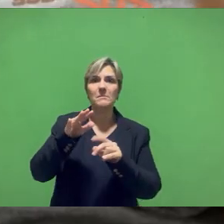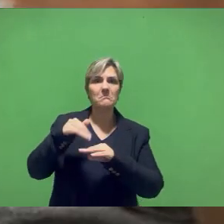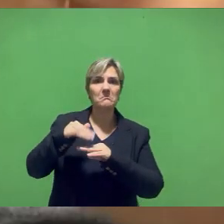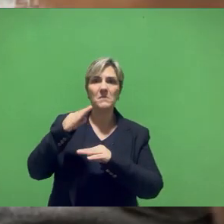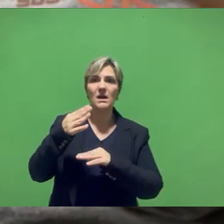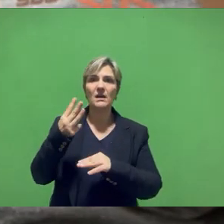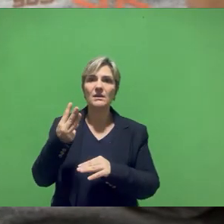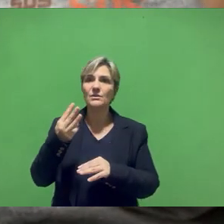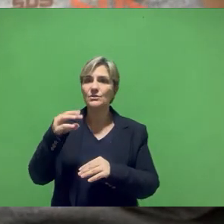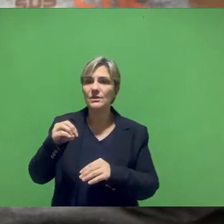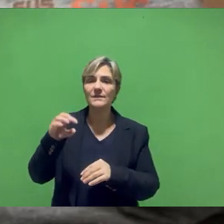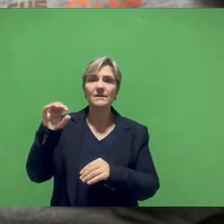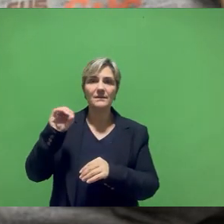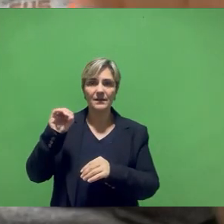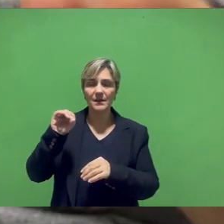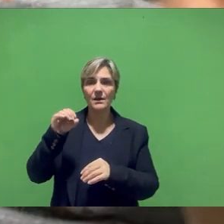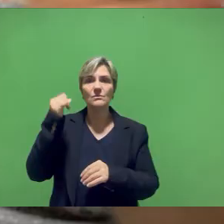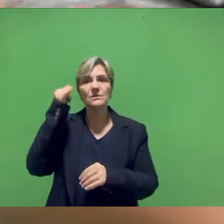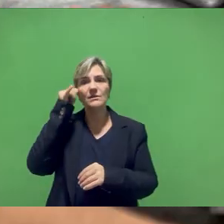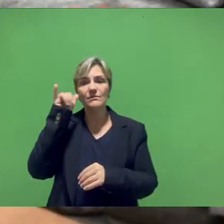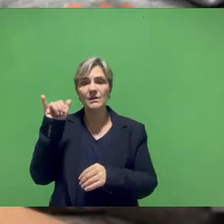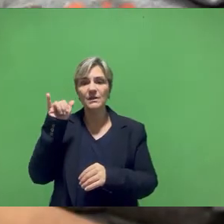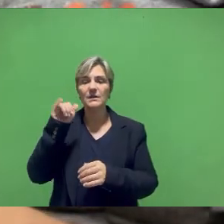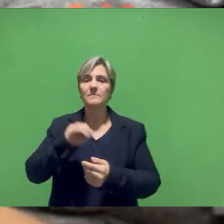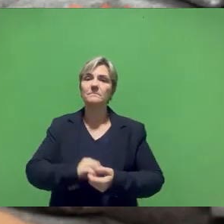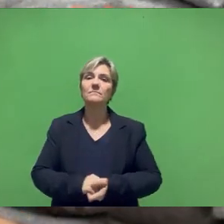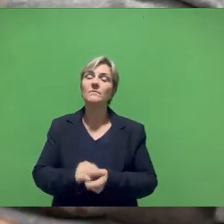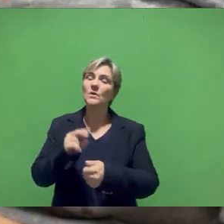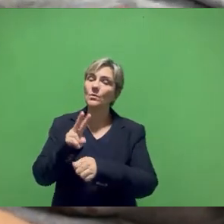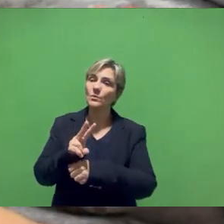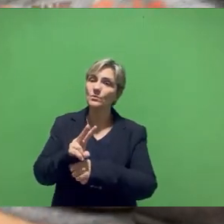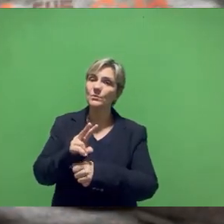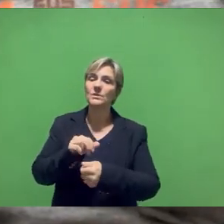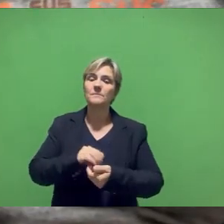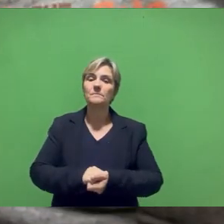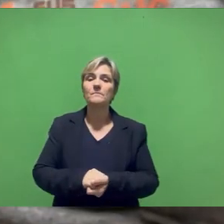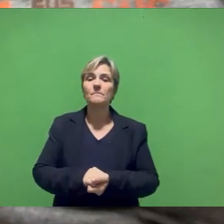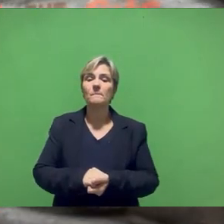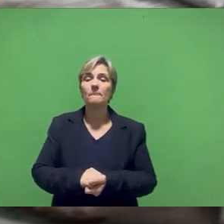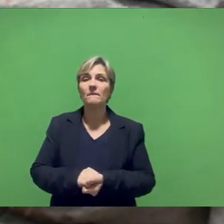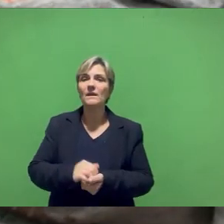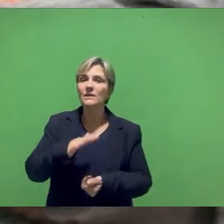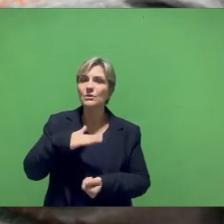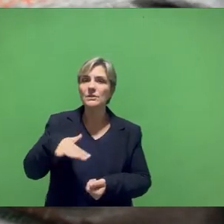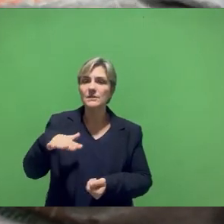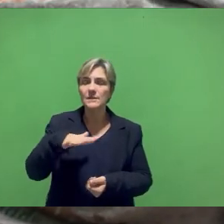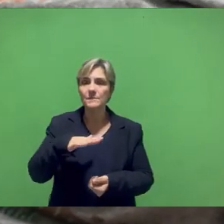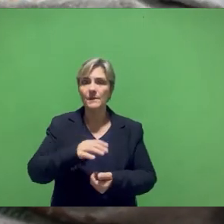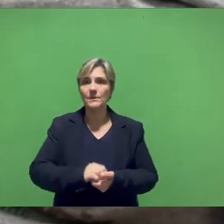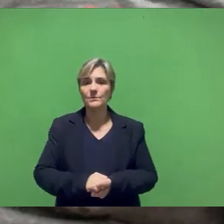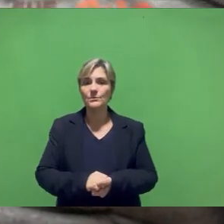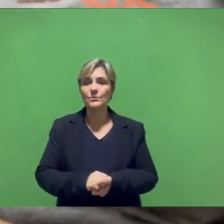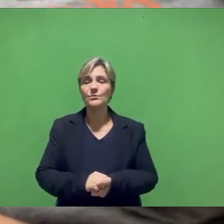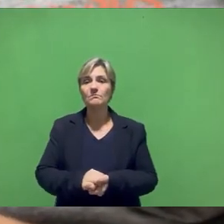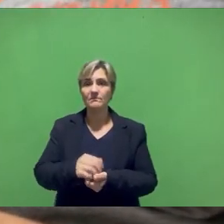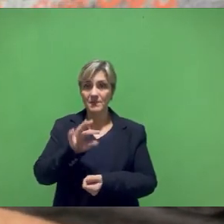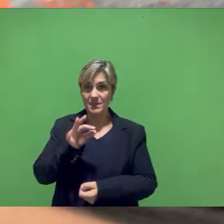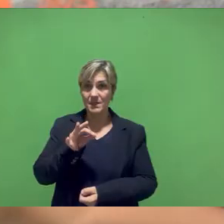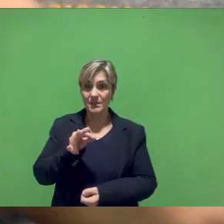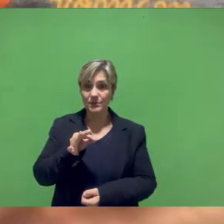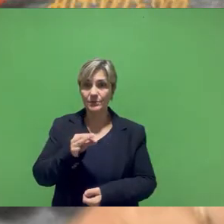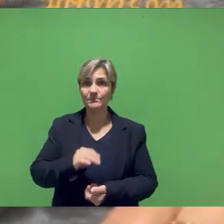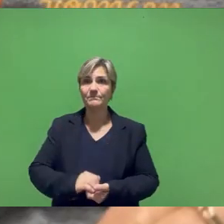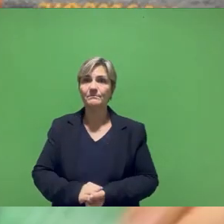Quando passar de 30 graus, evitar que passe de 30 graus. Então, deixe dentro desse espaço.